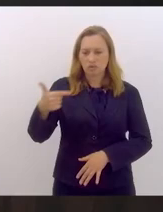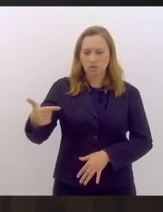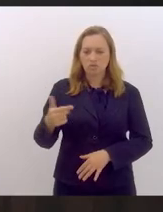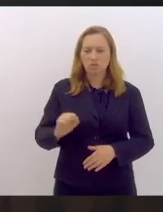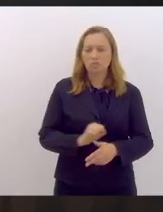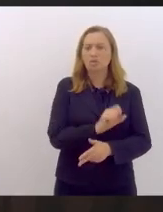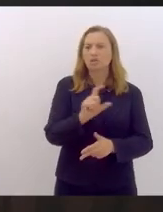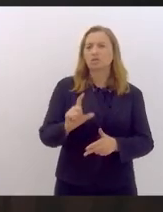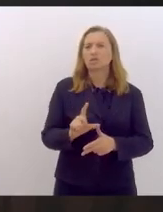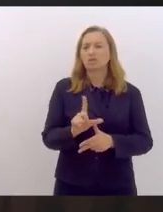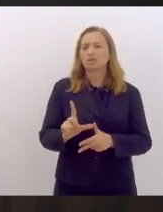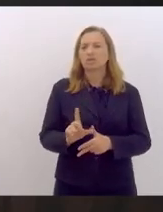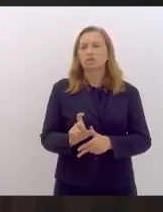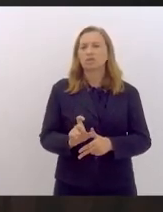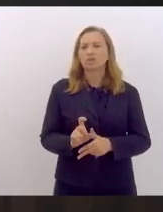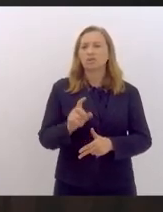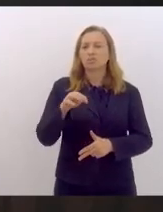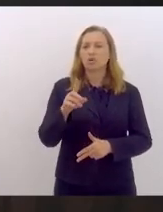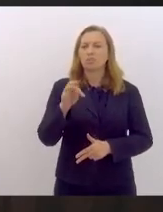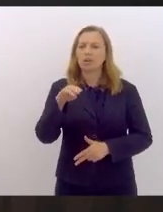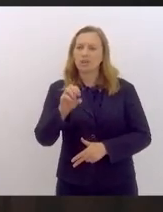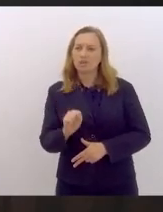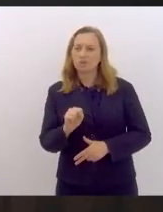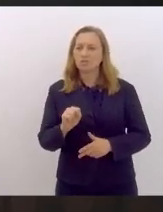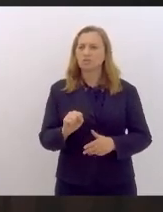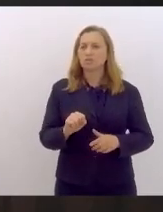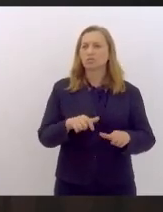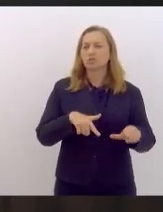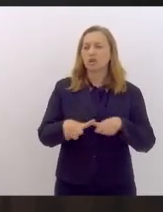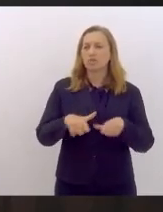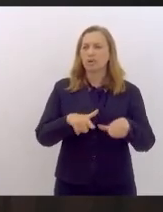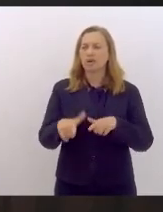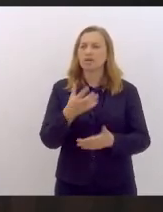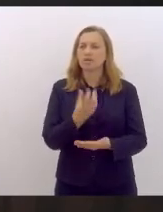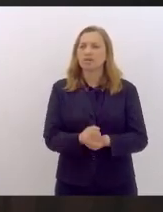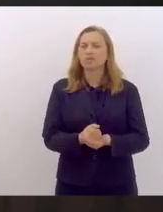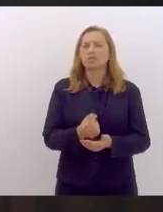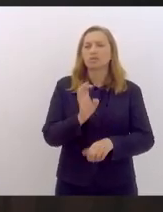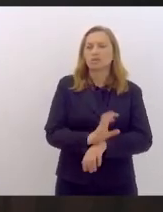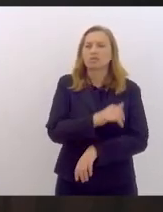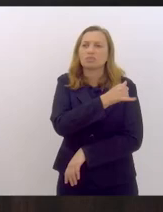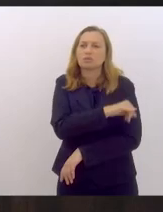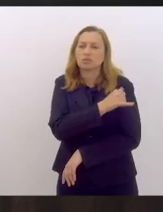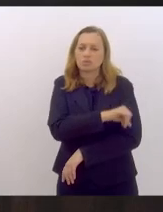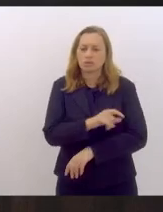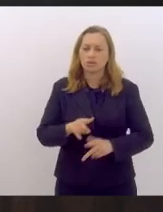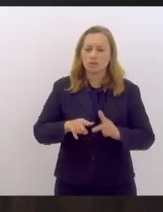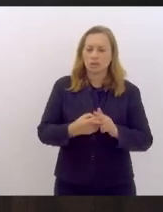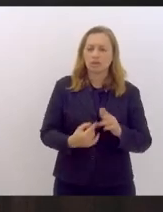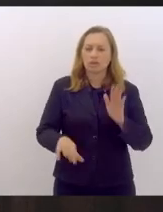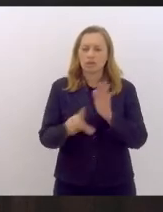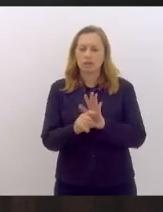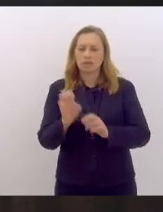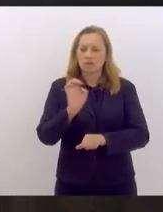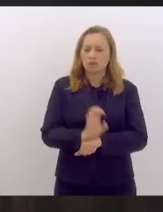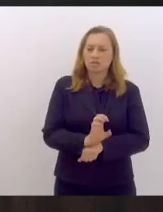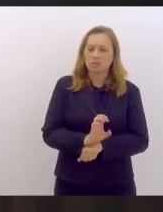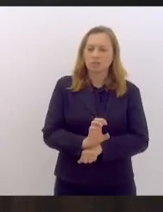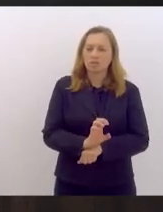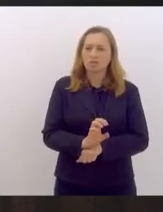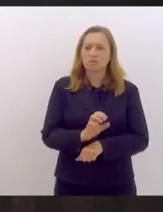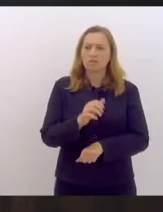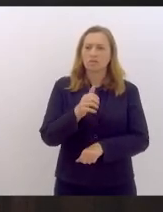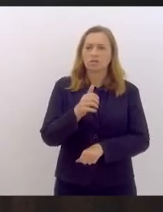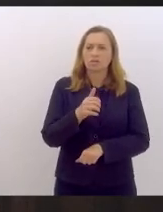Legislativo, que dispõe sobre os emolumentos de serviços notariais e de registro no âmbito do Estado do Rio de Janeiro e altera as leis estaduais número